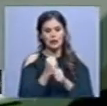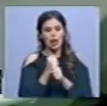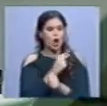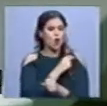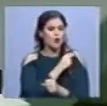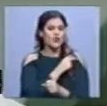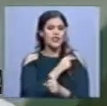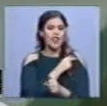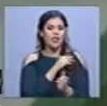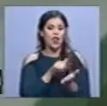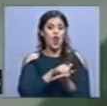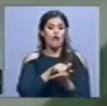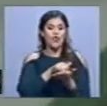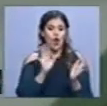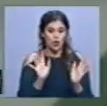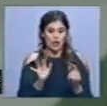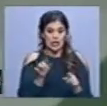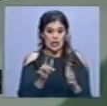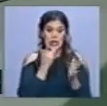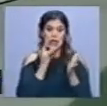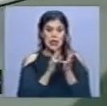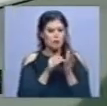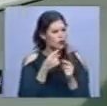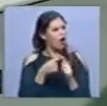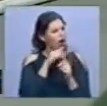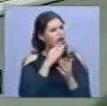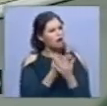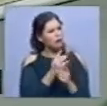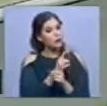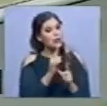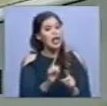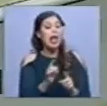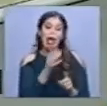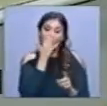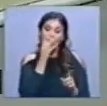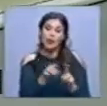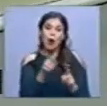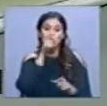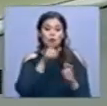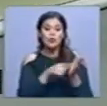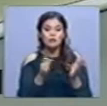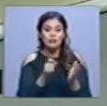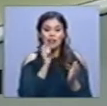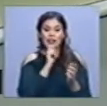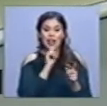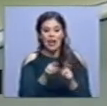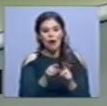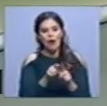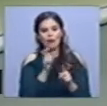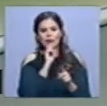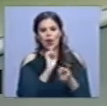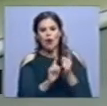Nova Iorque. E este livro é também extremamente interessante porque este é quase, como dizem os americanos, frequently asked